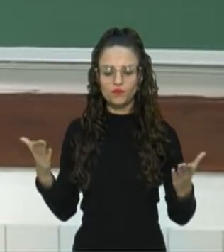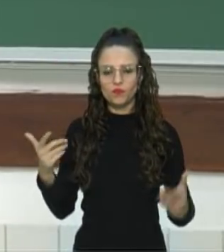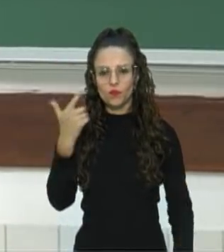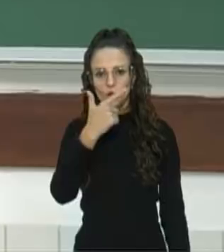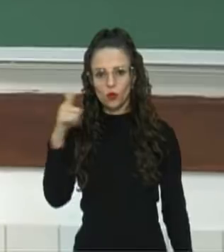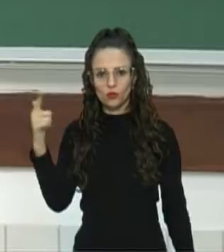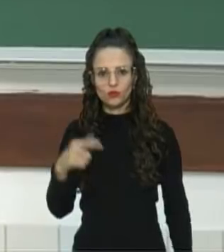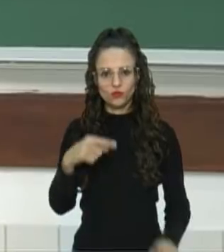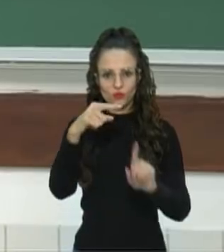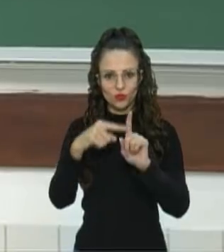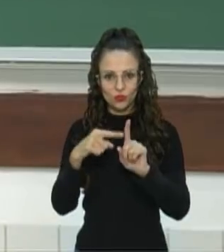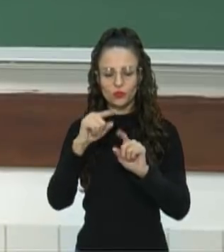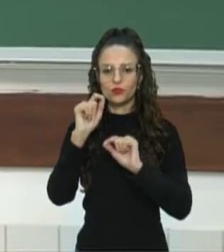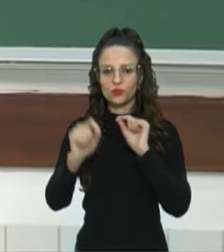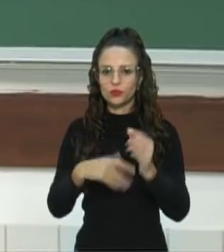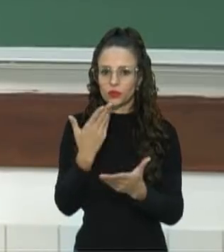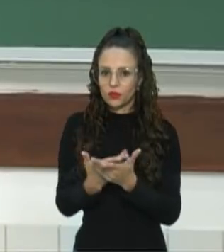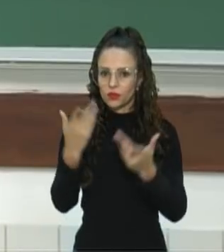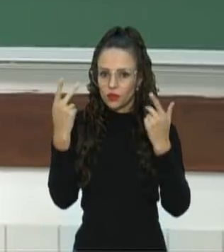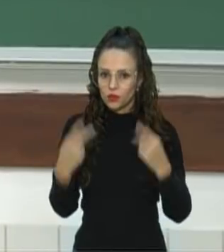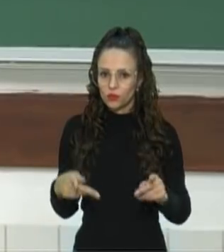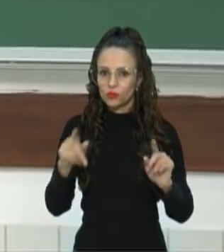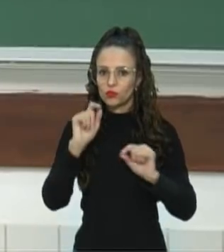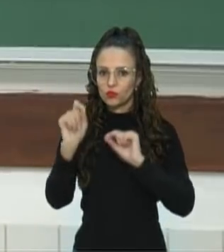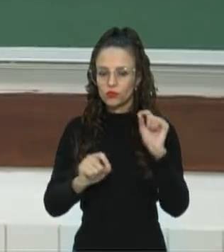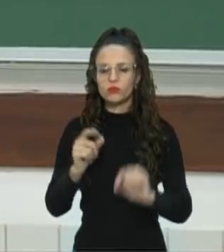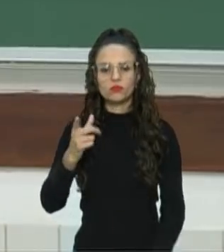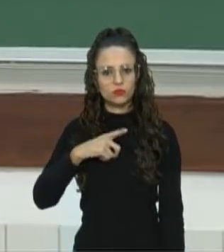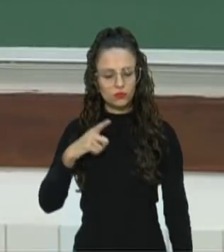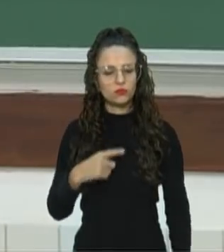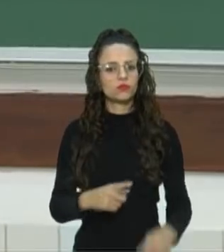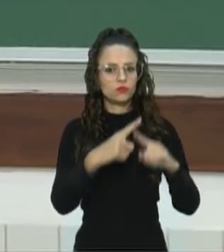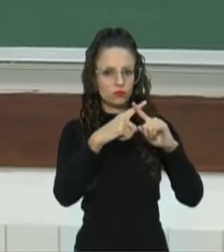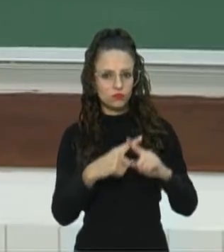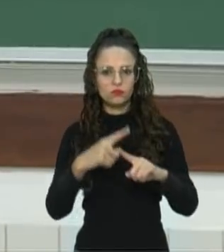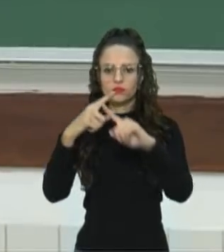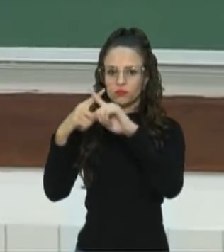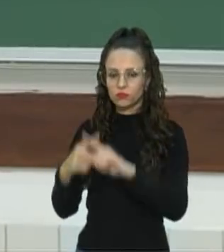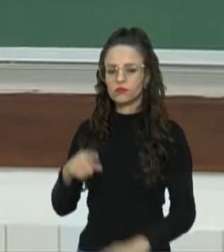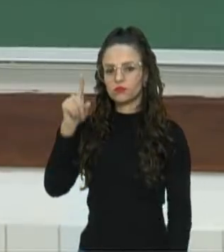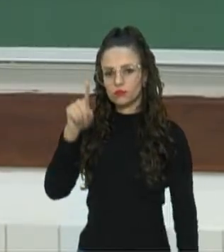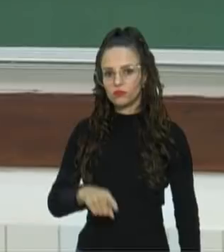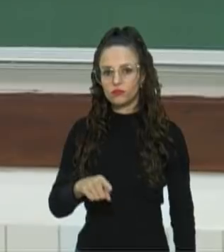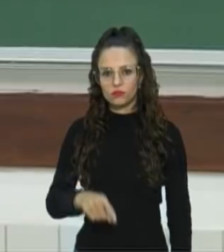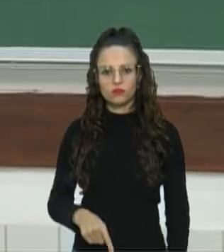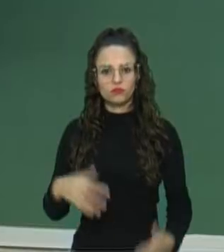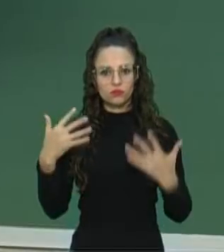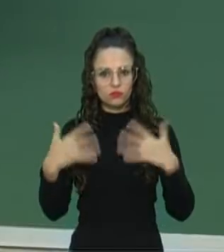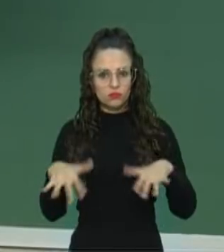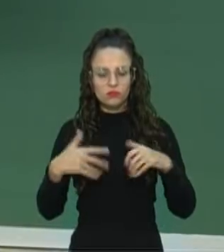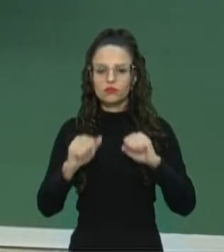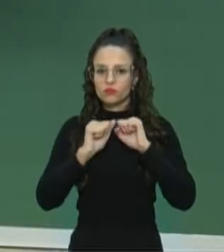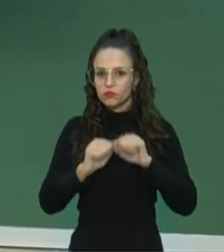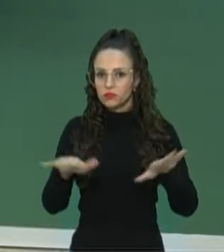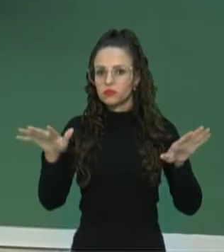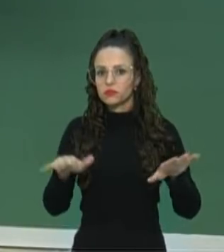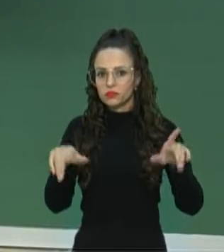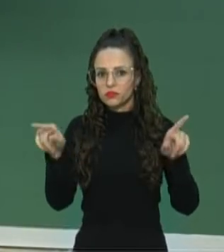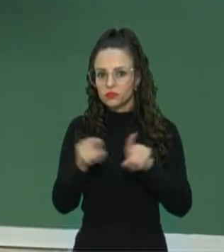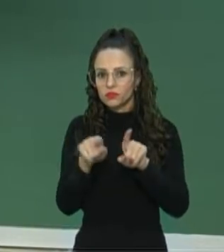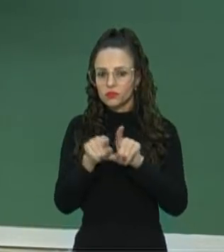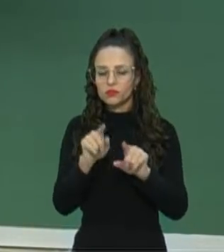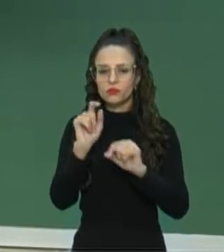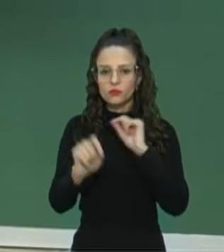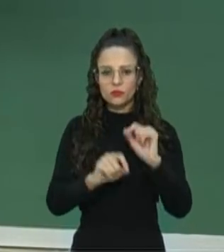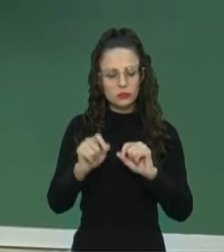outra modalidade da aula de hoje, né? Essa modalidade existe competições, então ela é bastante, está ganhando grande mercado,